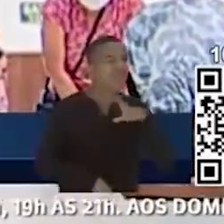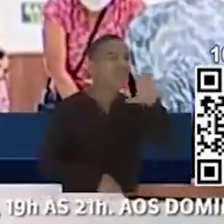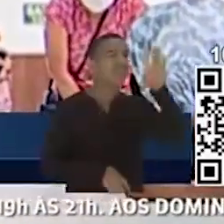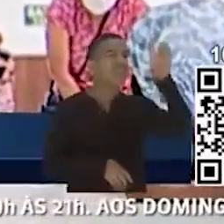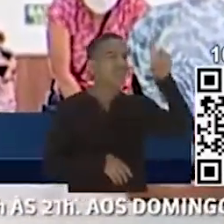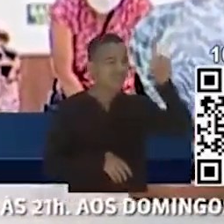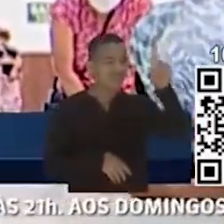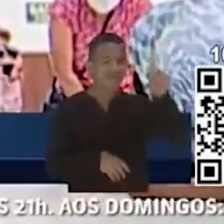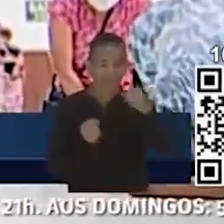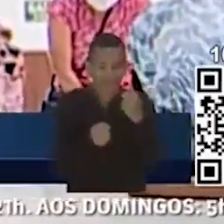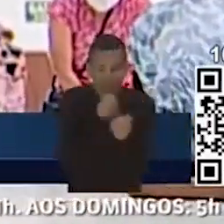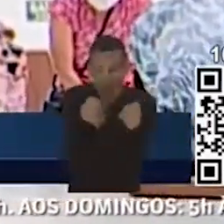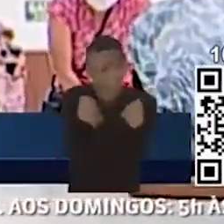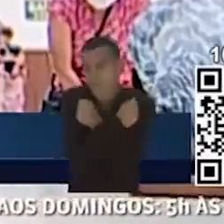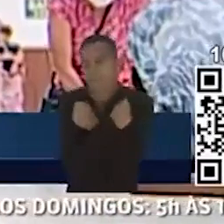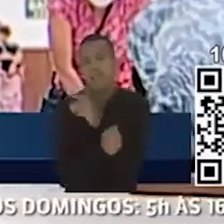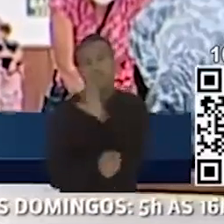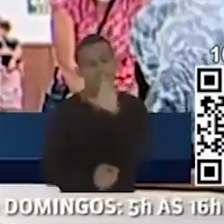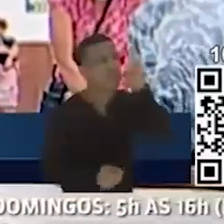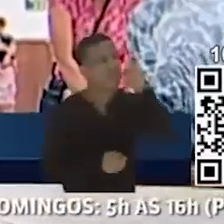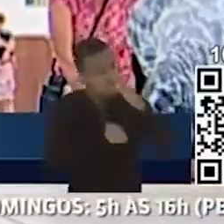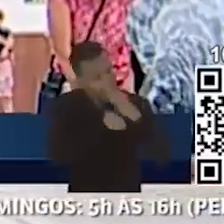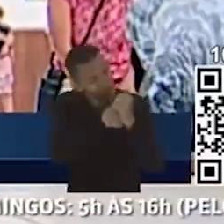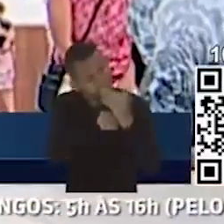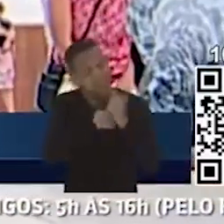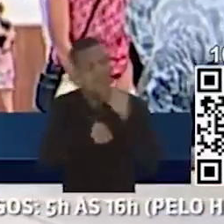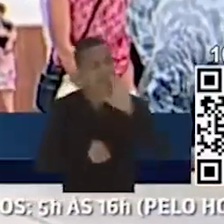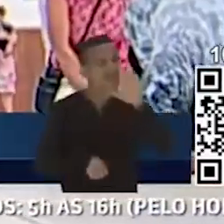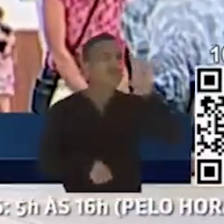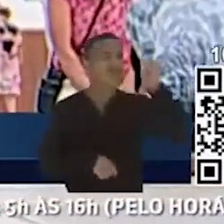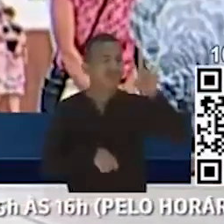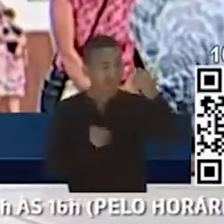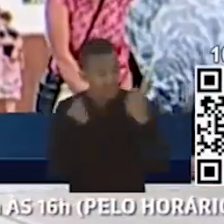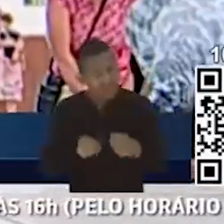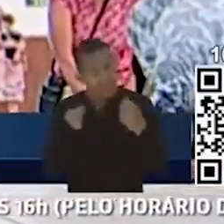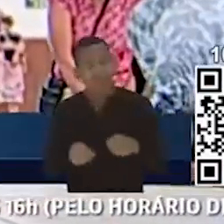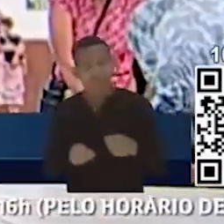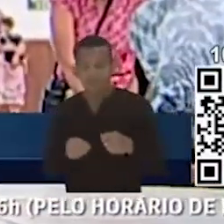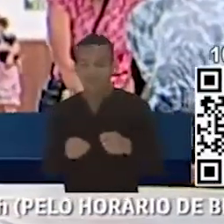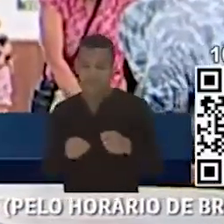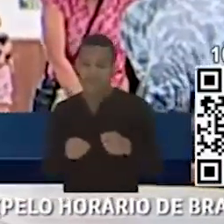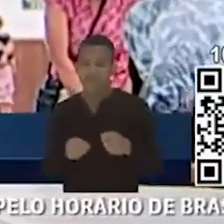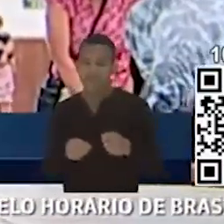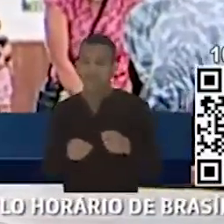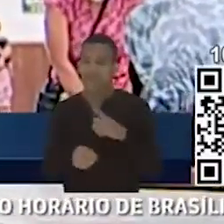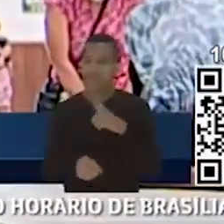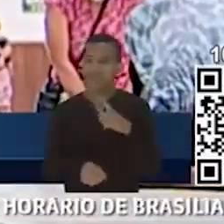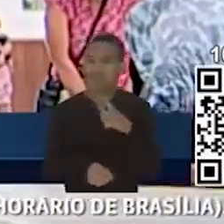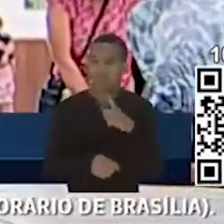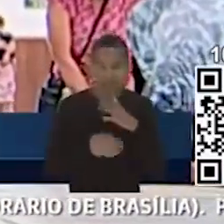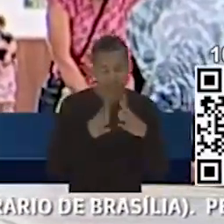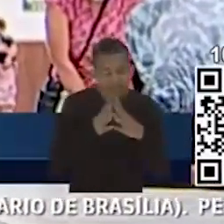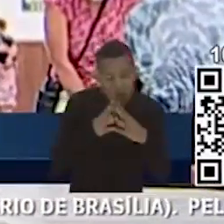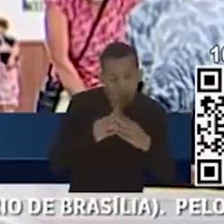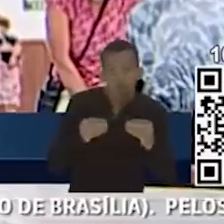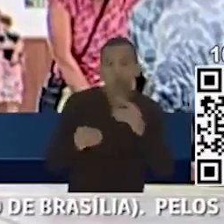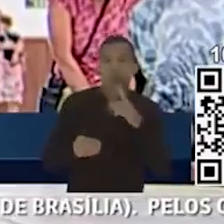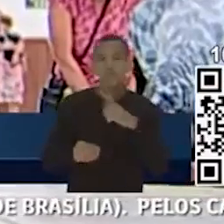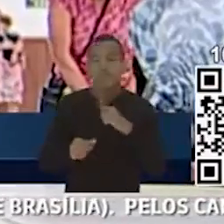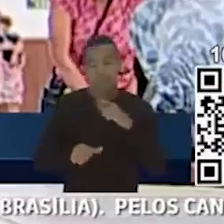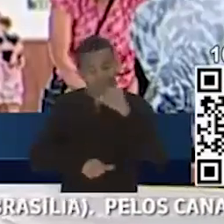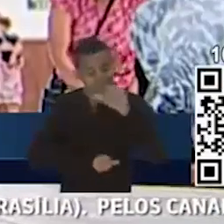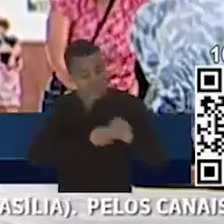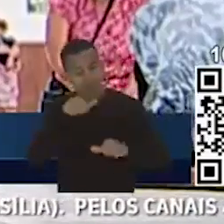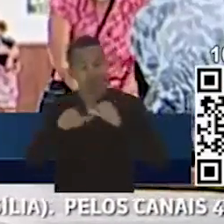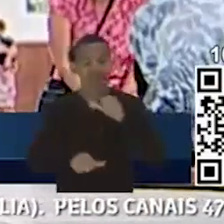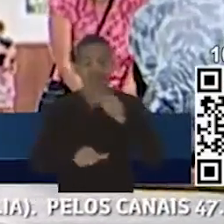do Teu abraço, do Teu carinho, que precisa sim, Senhor, de uma cura, de uma